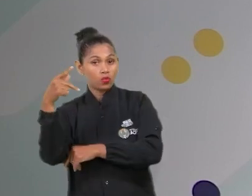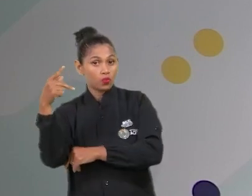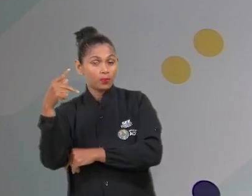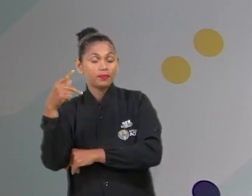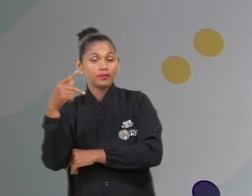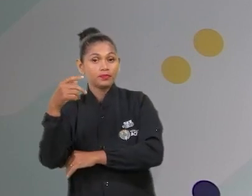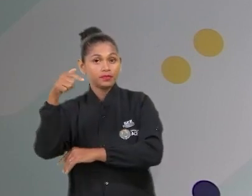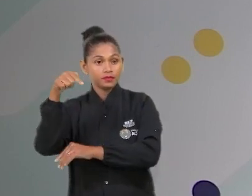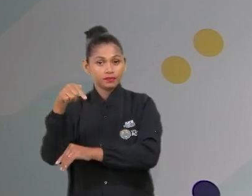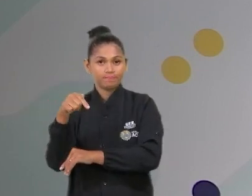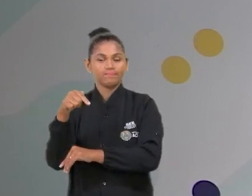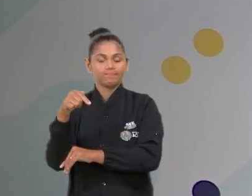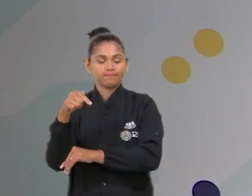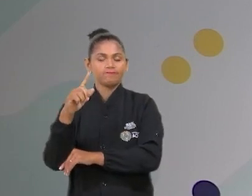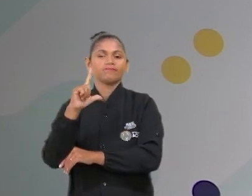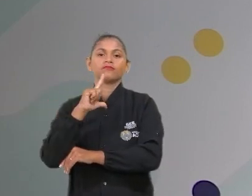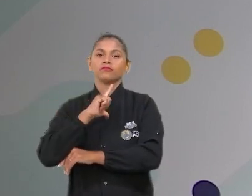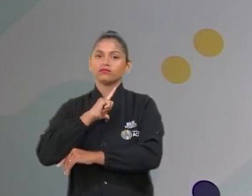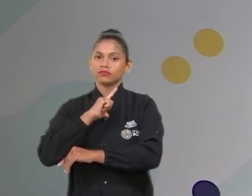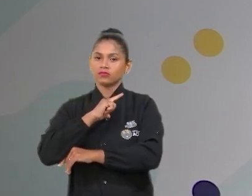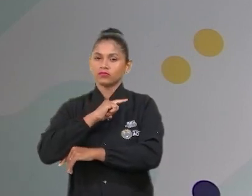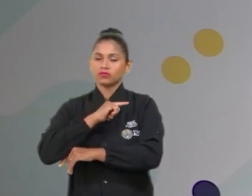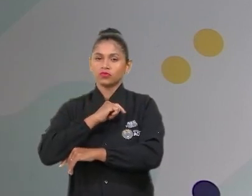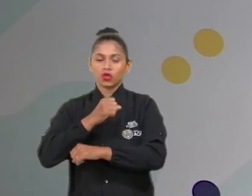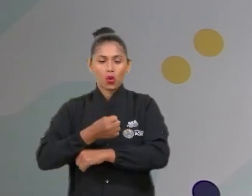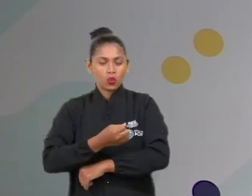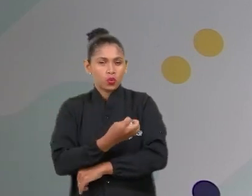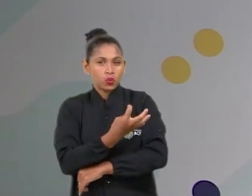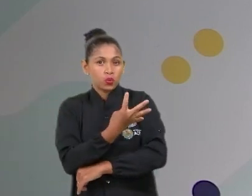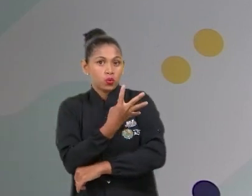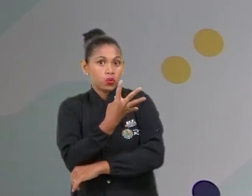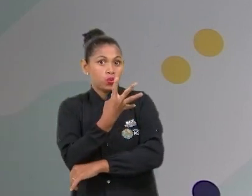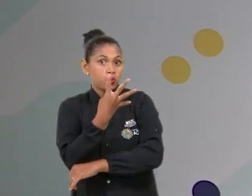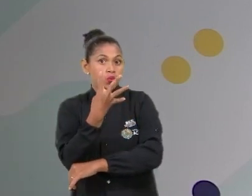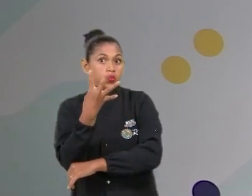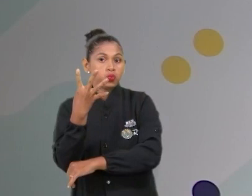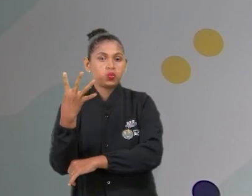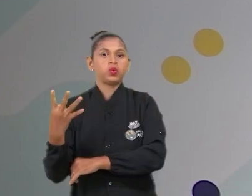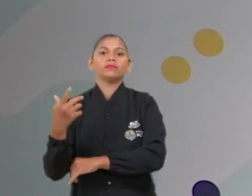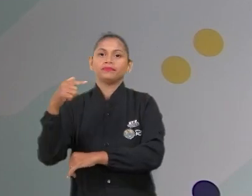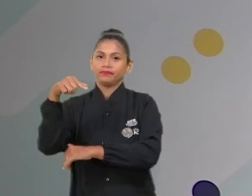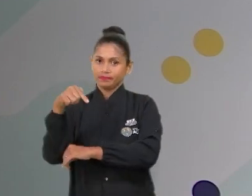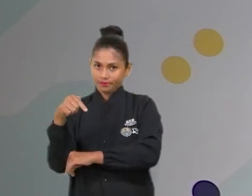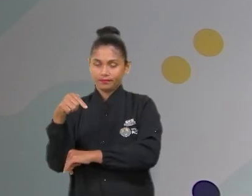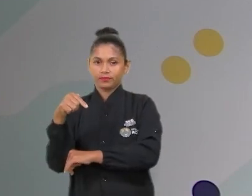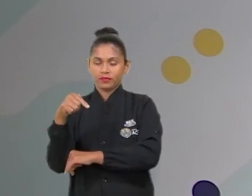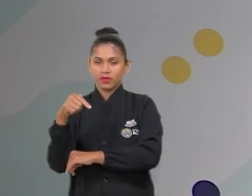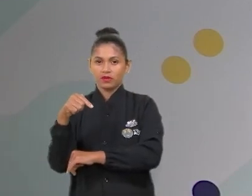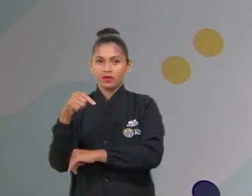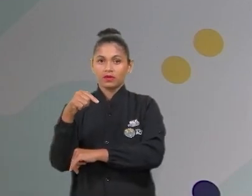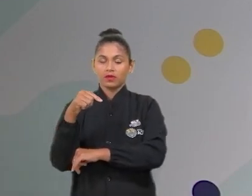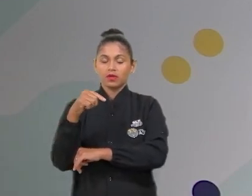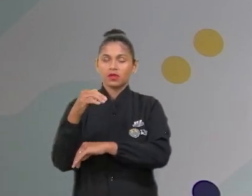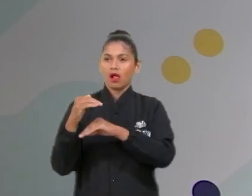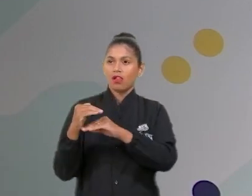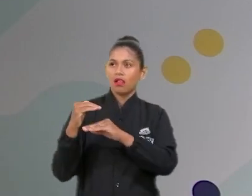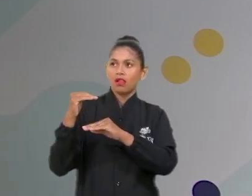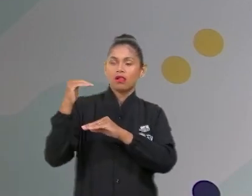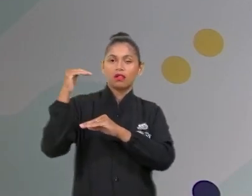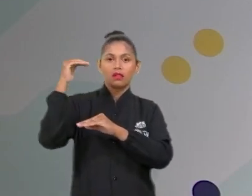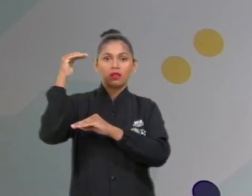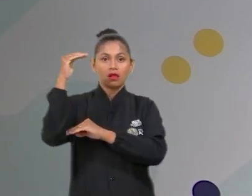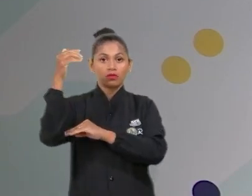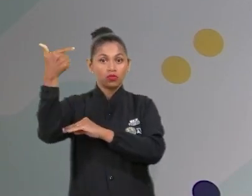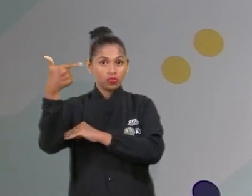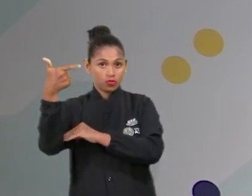vai ter aí a quantidade máxima de camadas, que é 7. Se ele está presente lá no período 2, isso quer